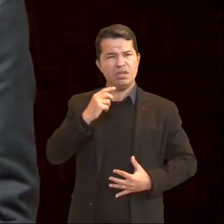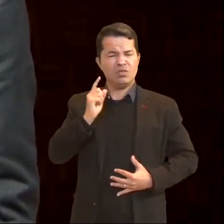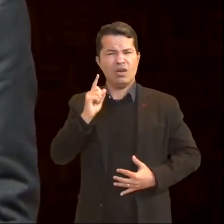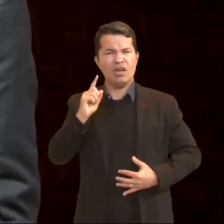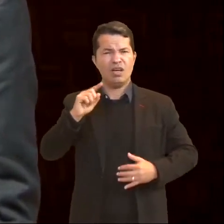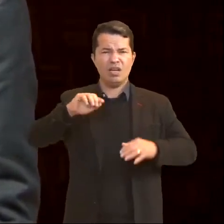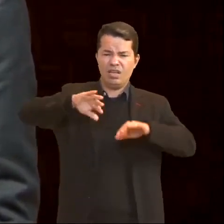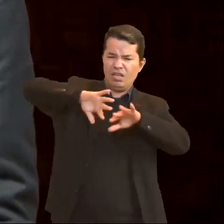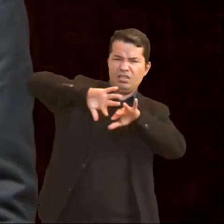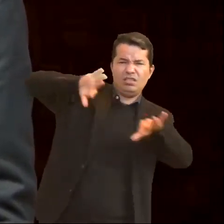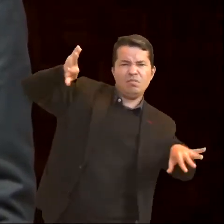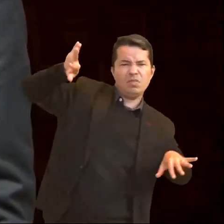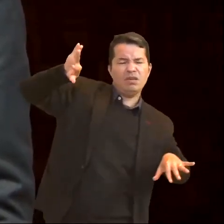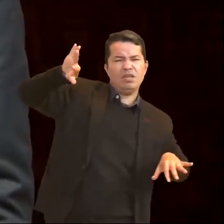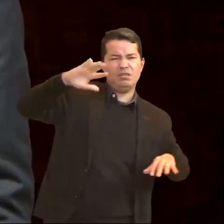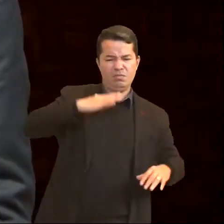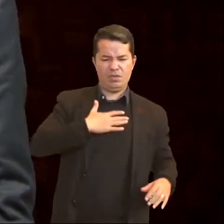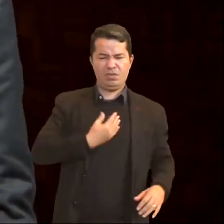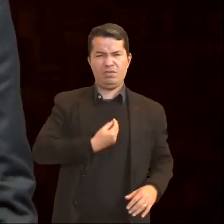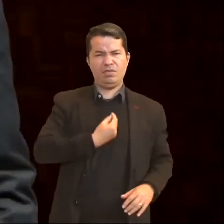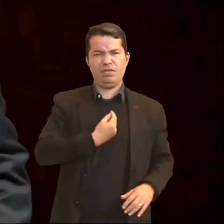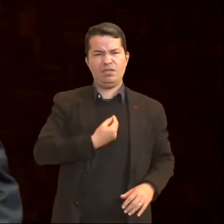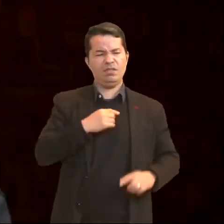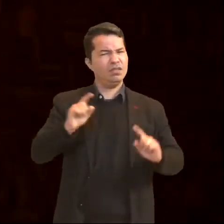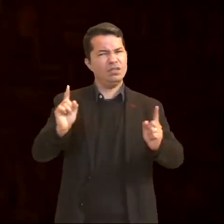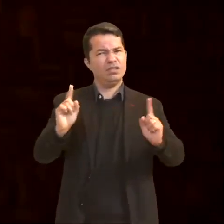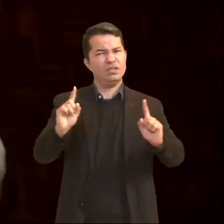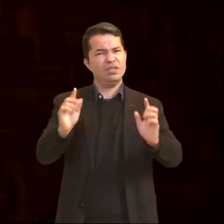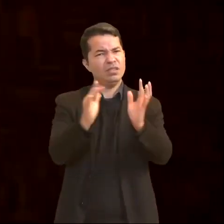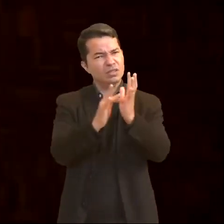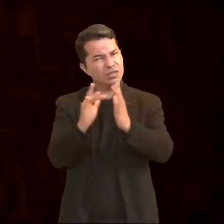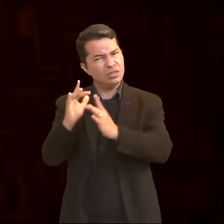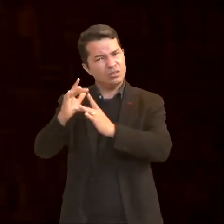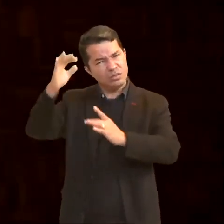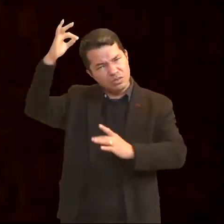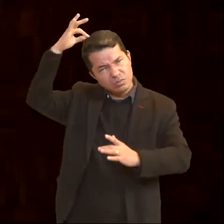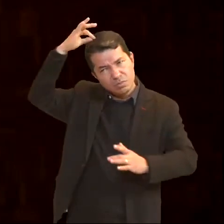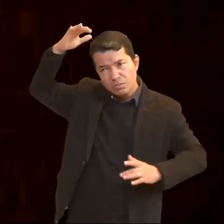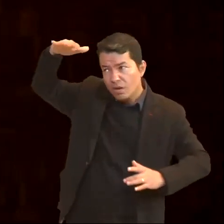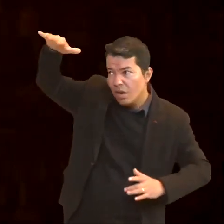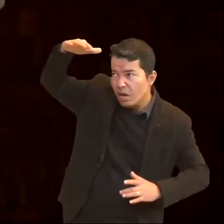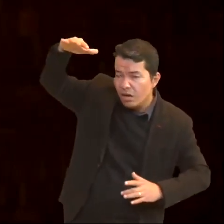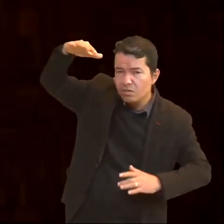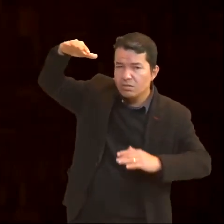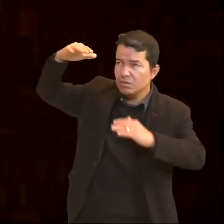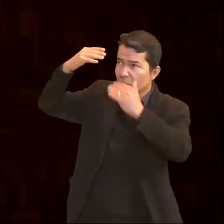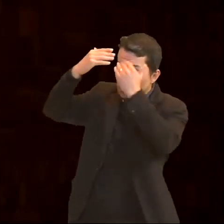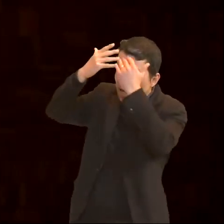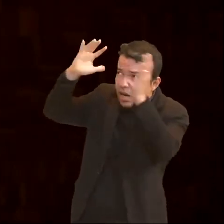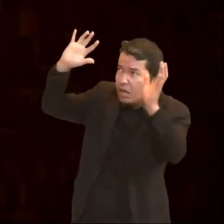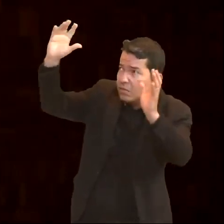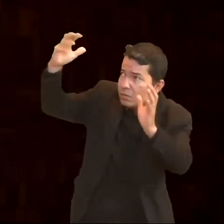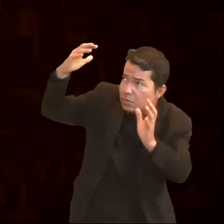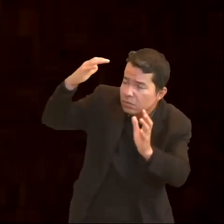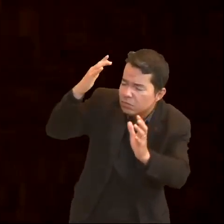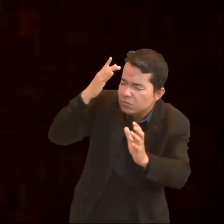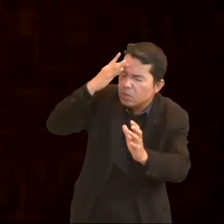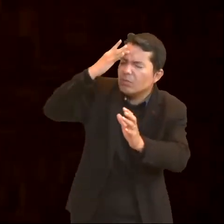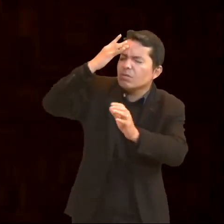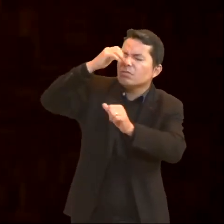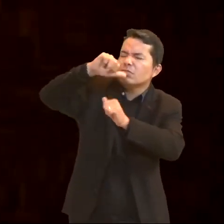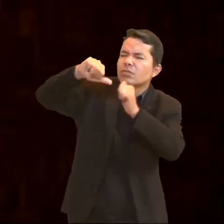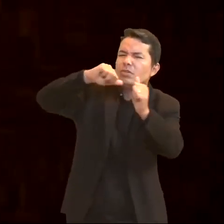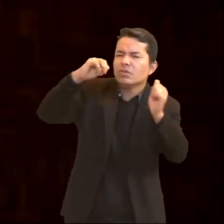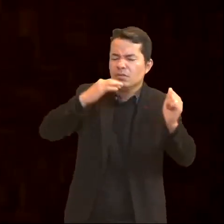E Deus vai trabalhando na vida da gente em coisas que às vezes parecem pequenas, mas elas custam. Aqui